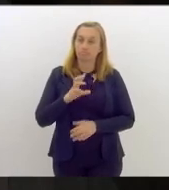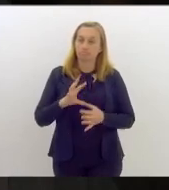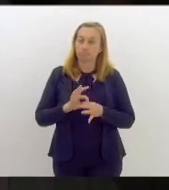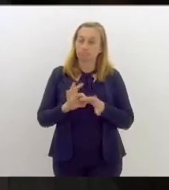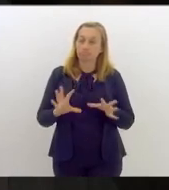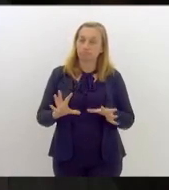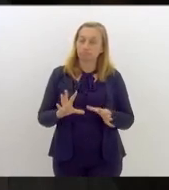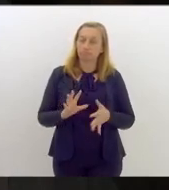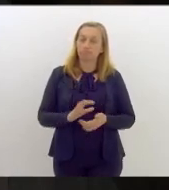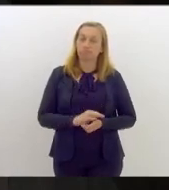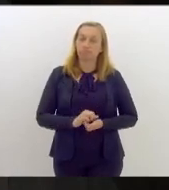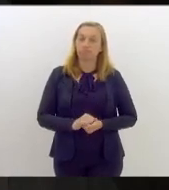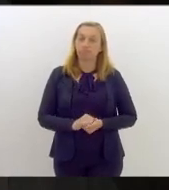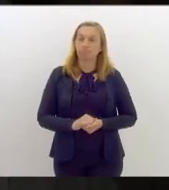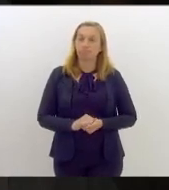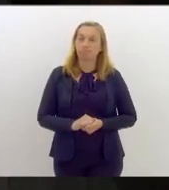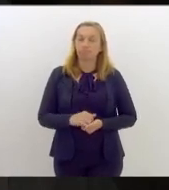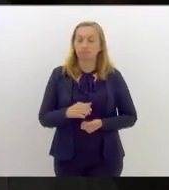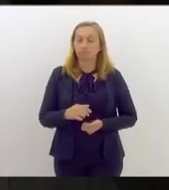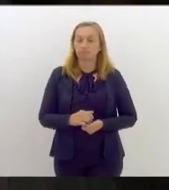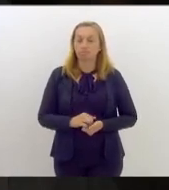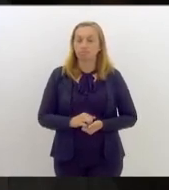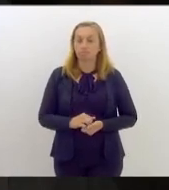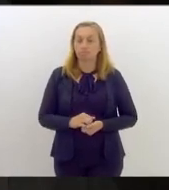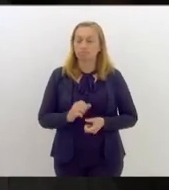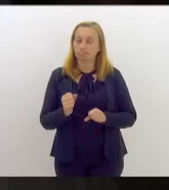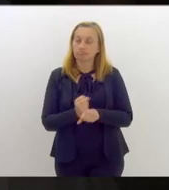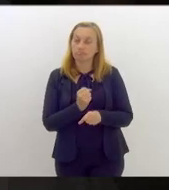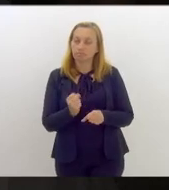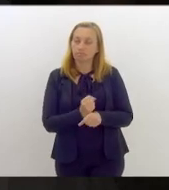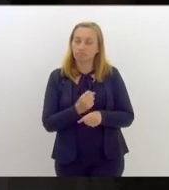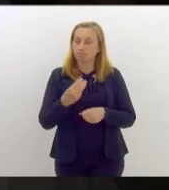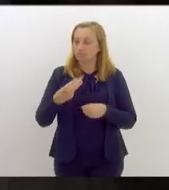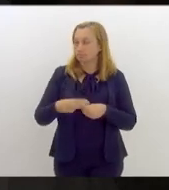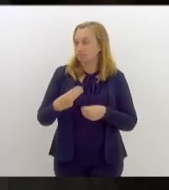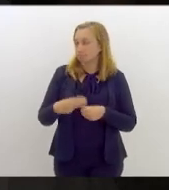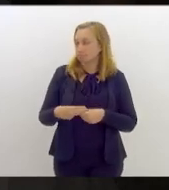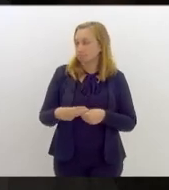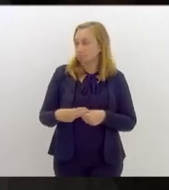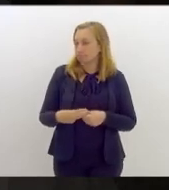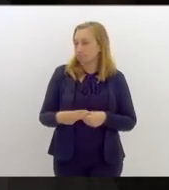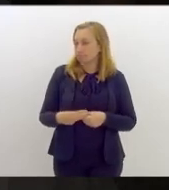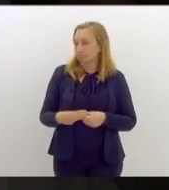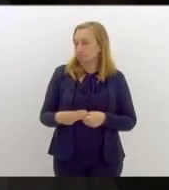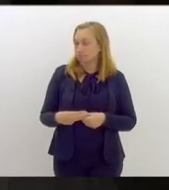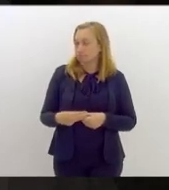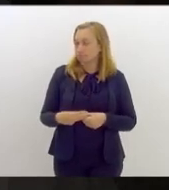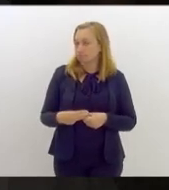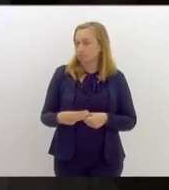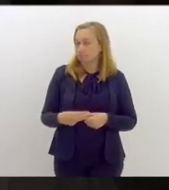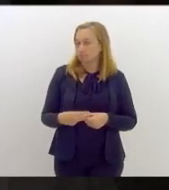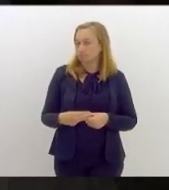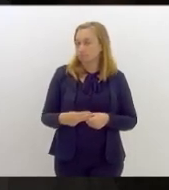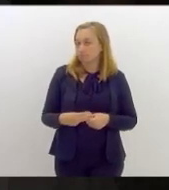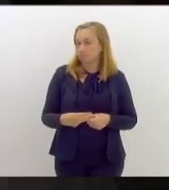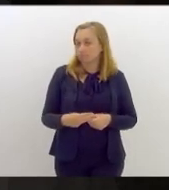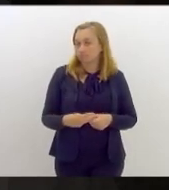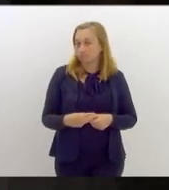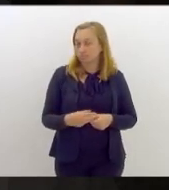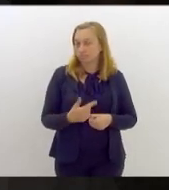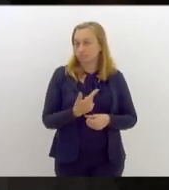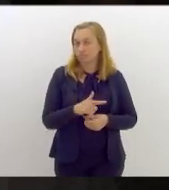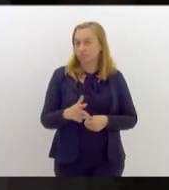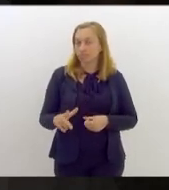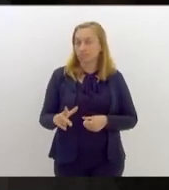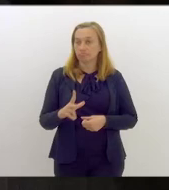legal para fazer obras em municípios sem um instrumento